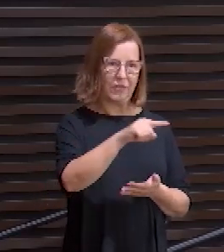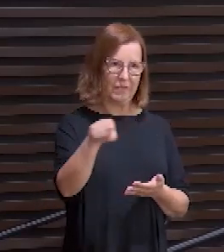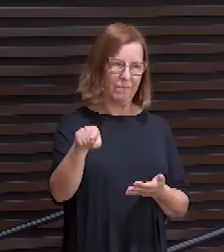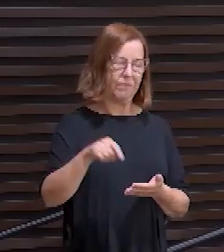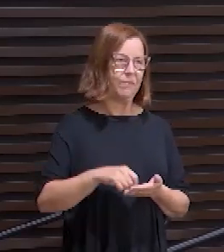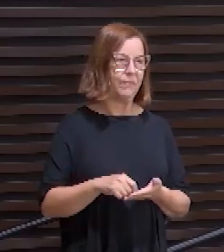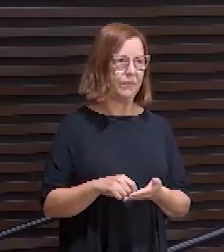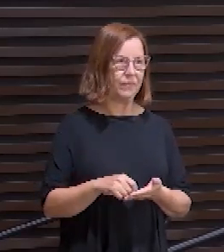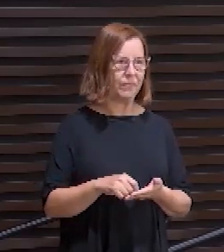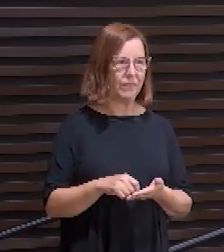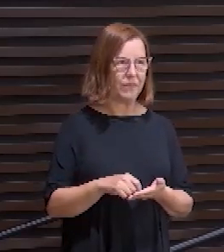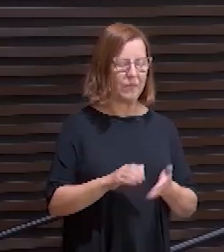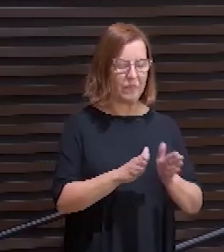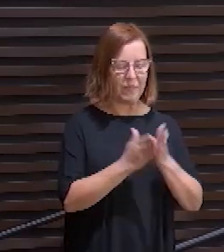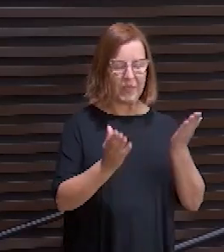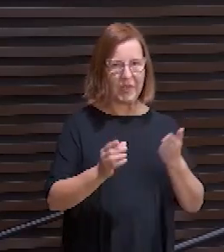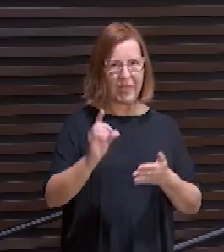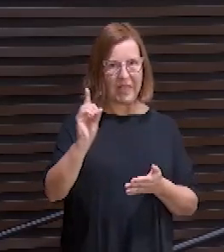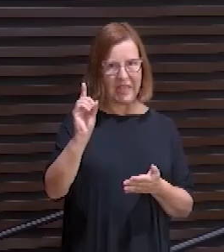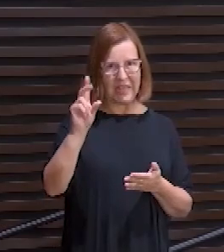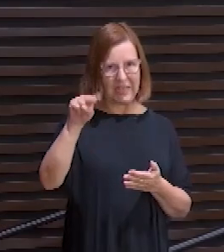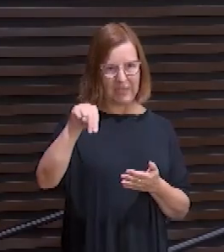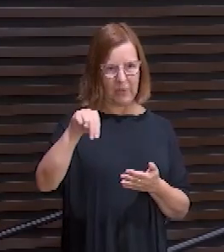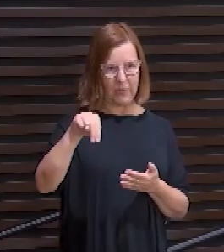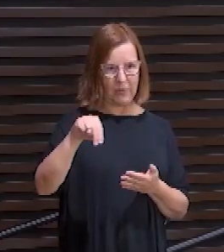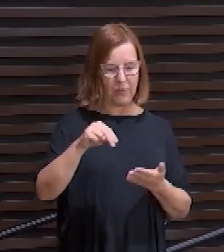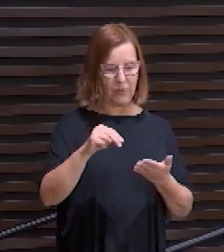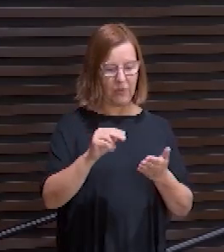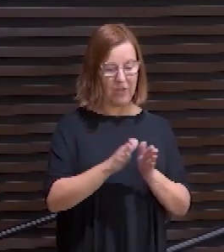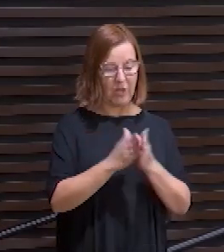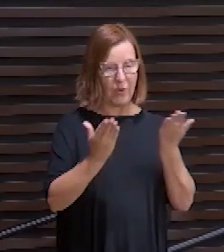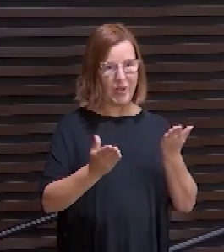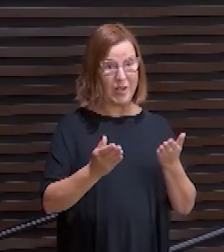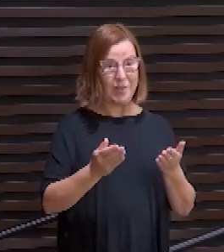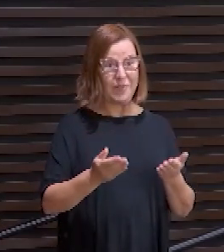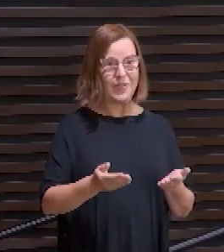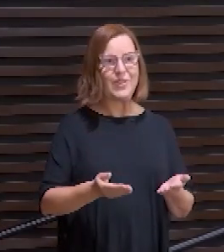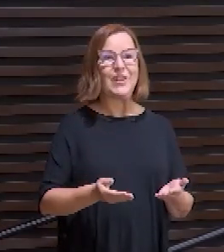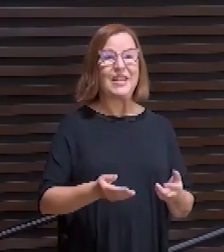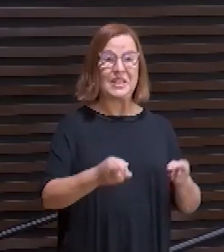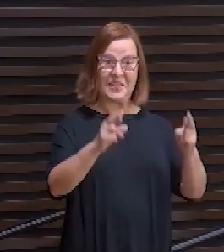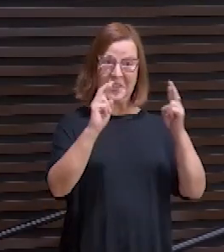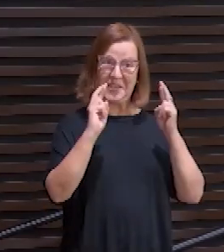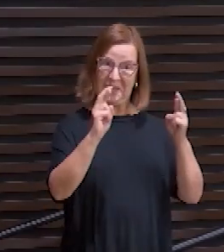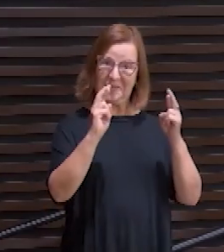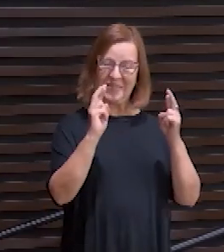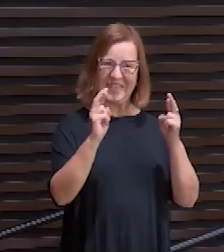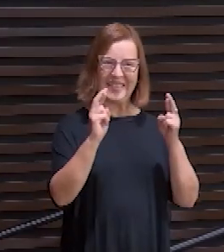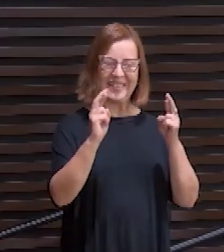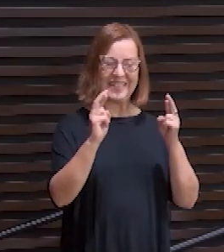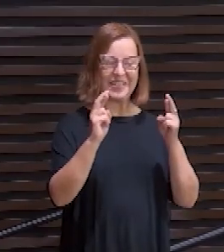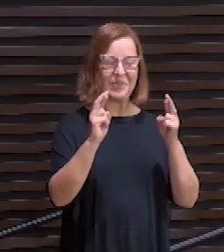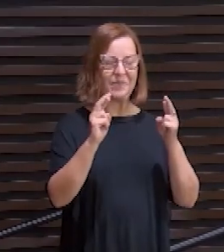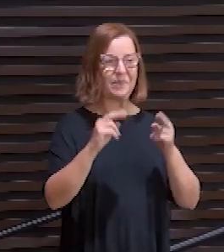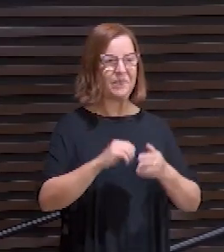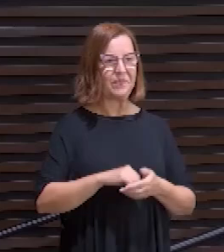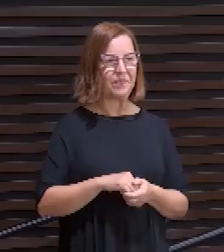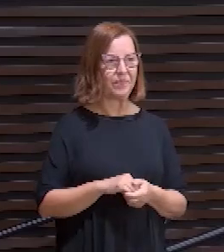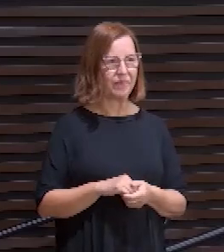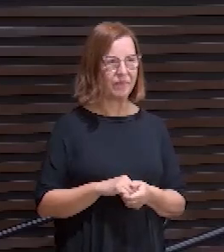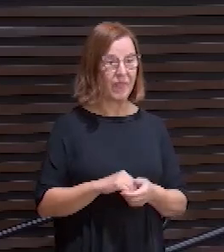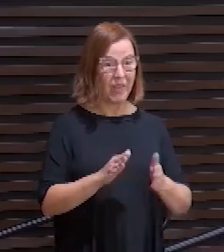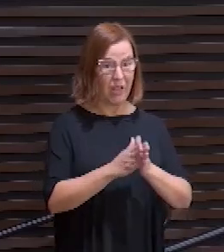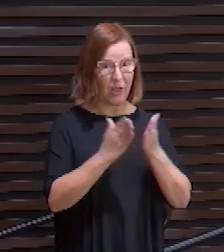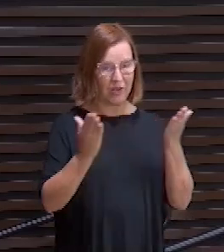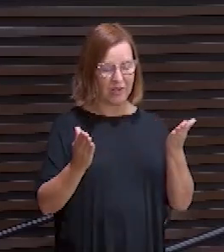O livro de Daniel é um livro de esperança, acima de tudo. É um livro